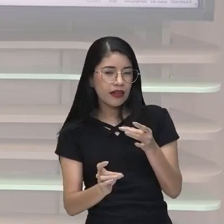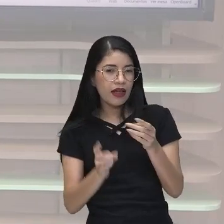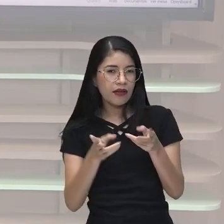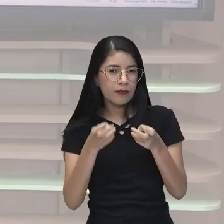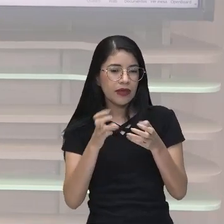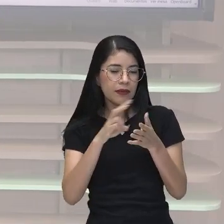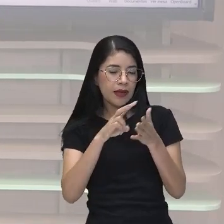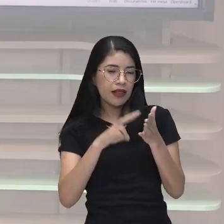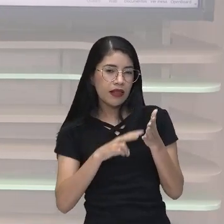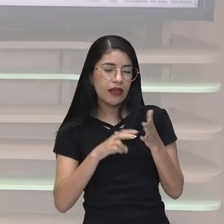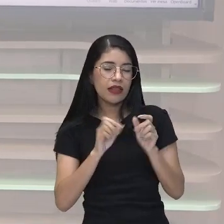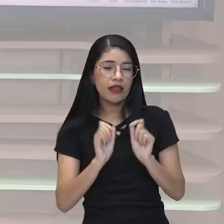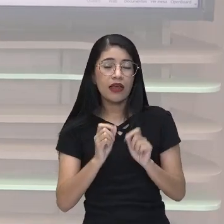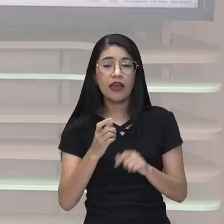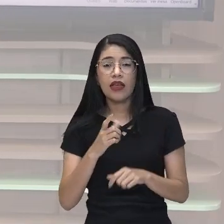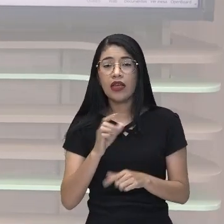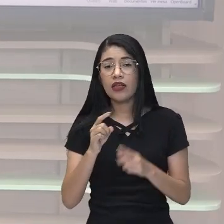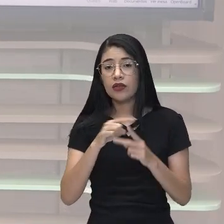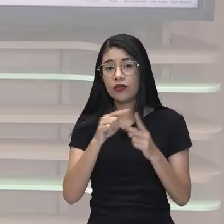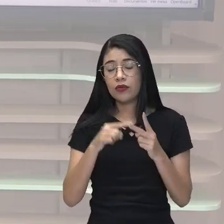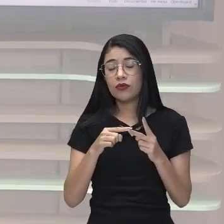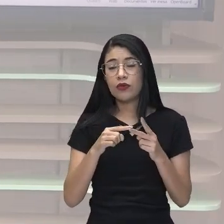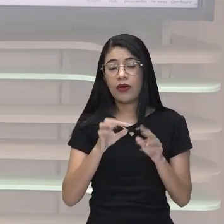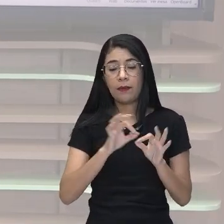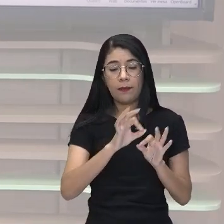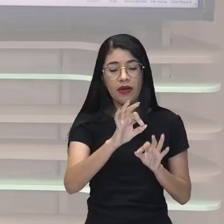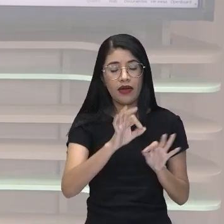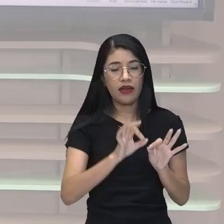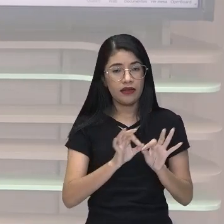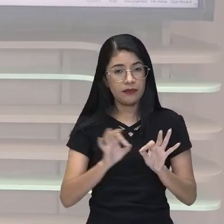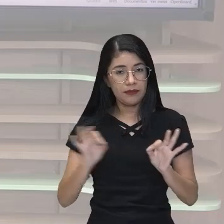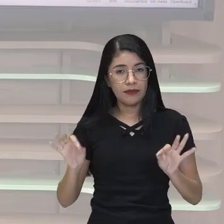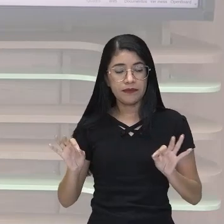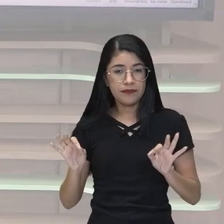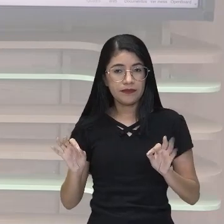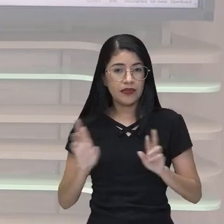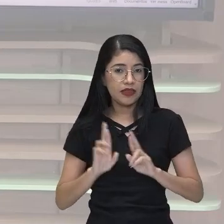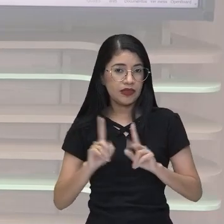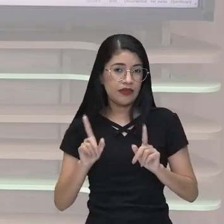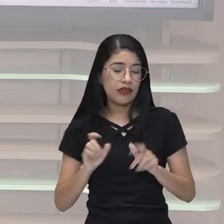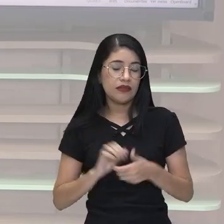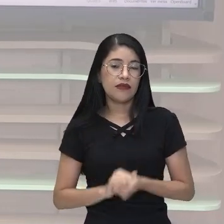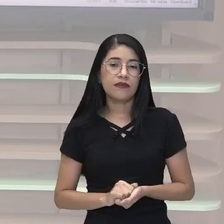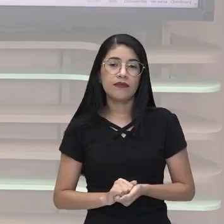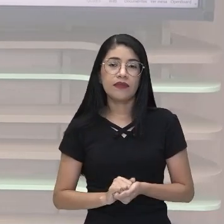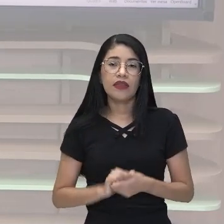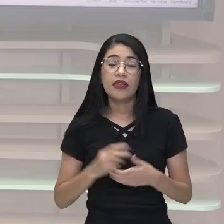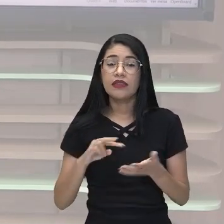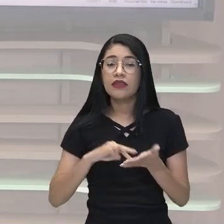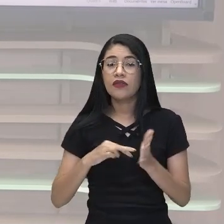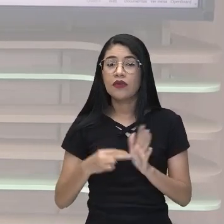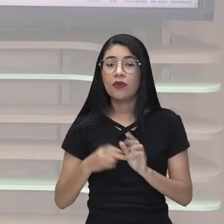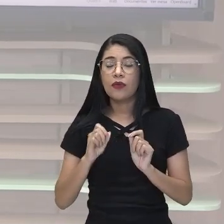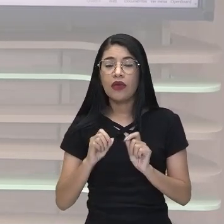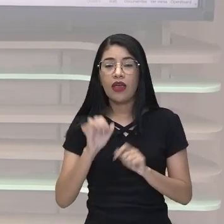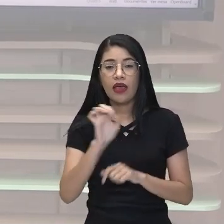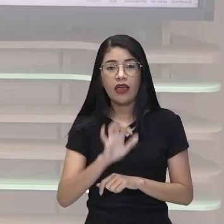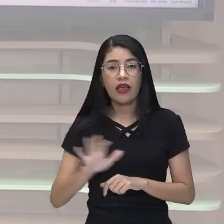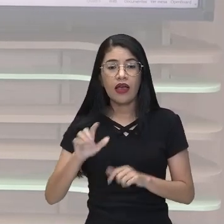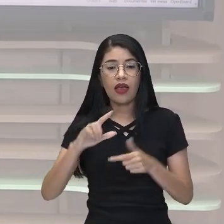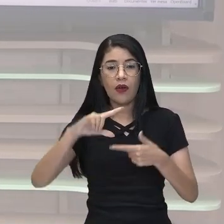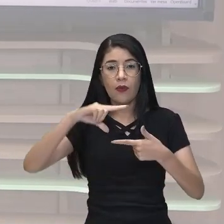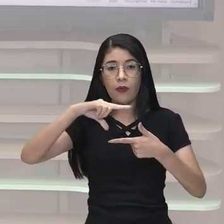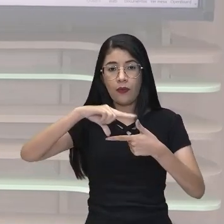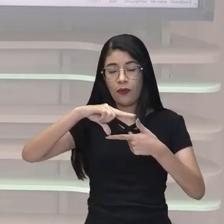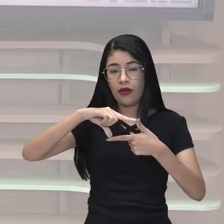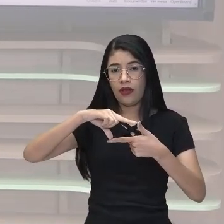nós temos duas medidas diferentes para comprimento e para largura. Ou seja, essa figura é um retângulo.